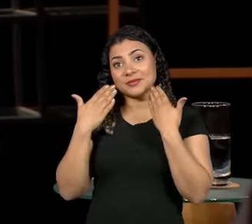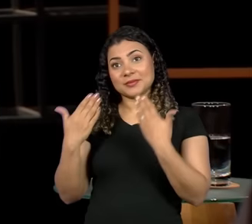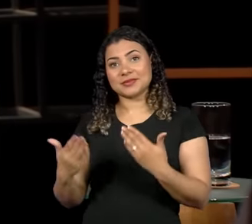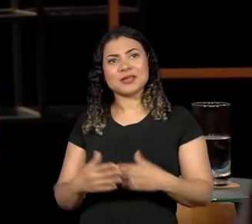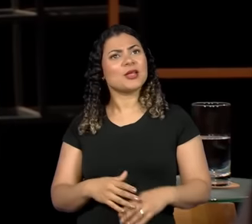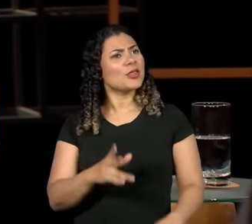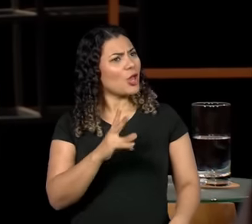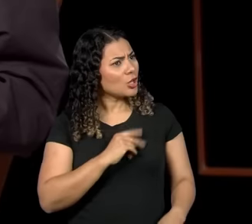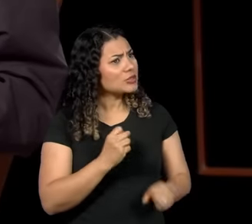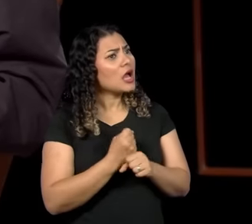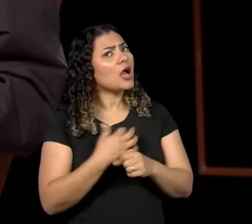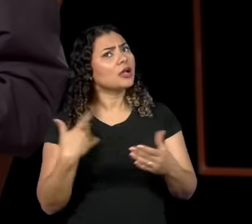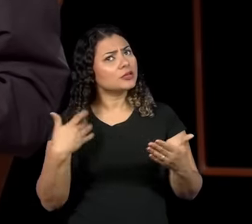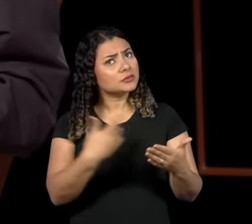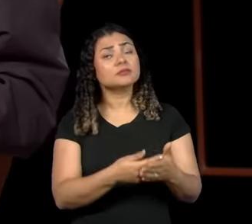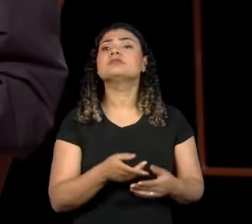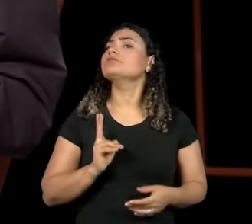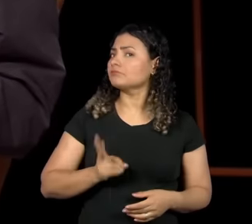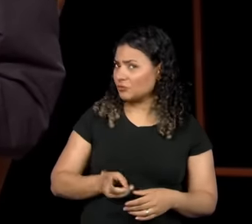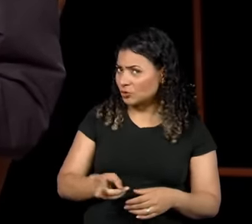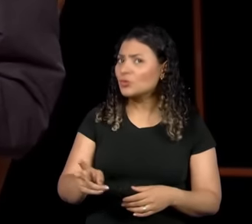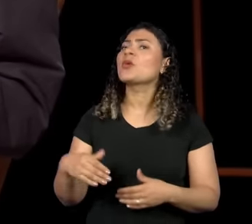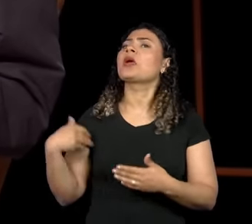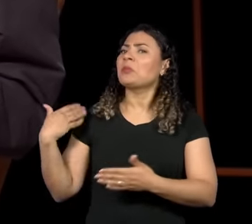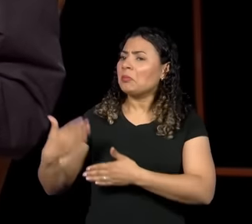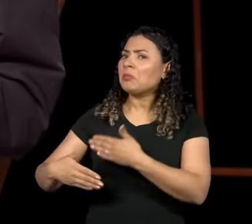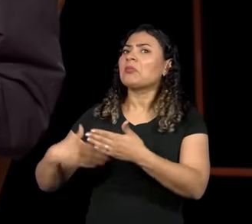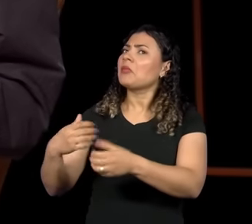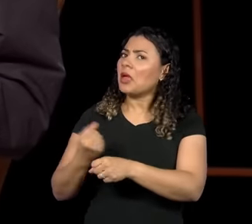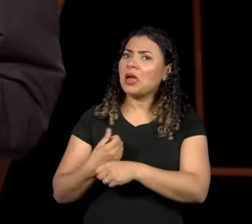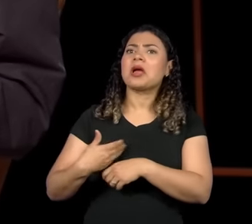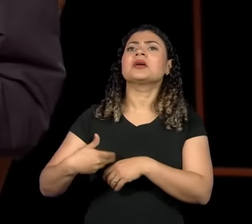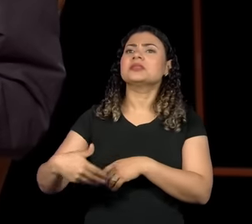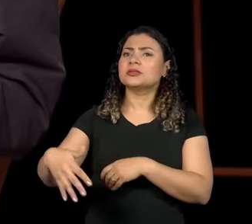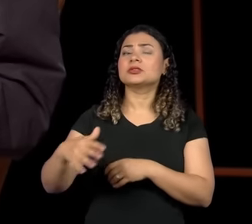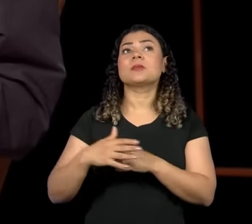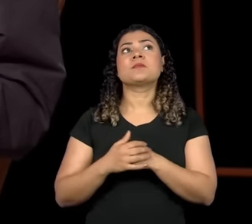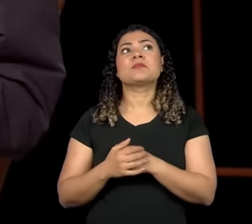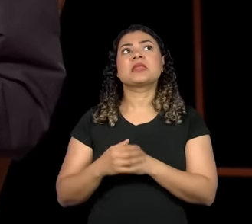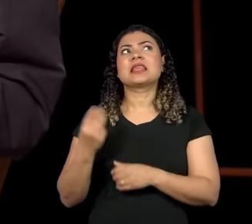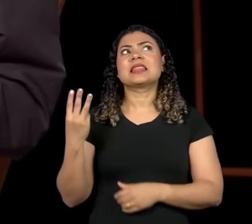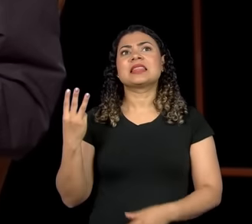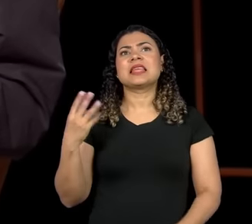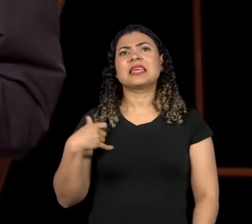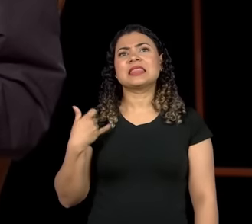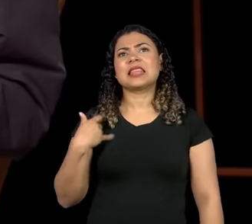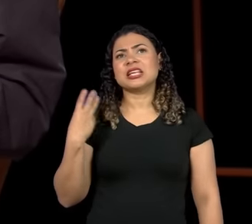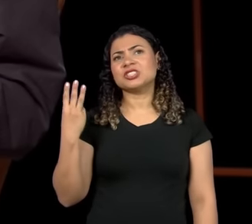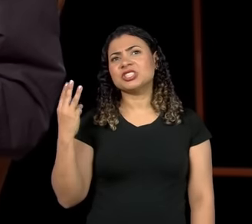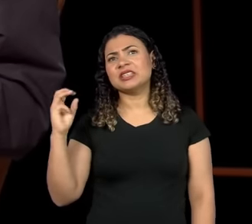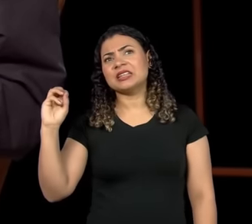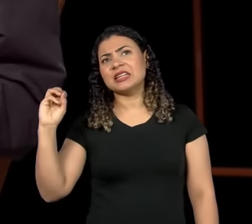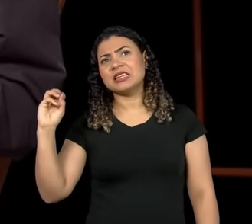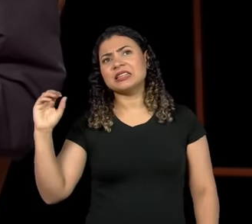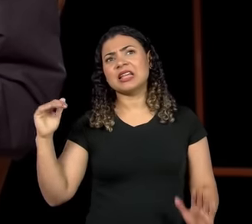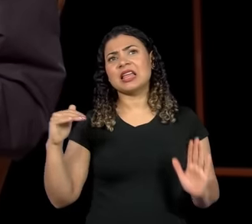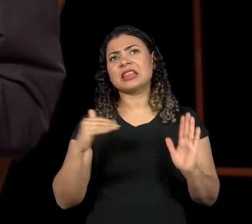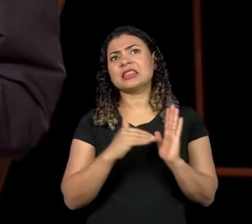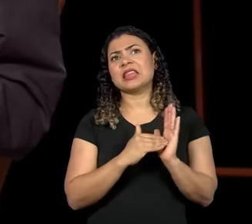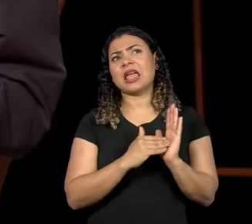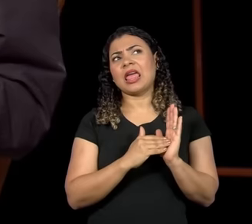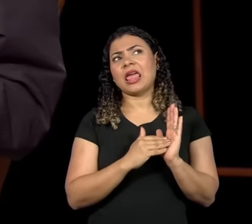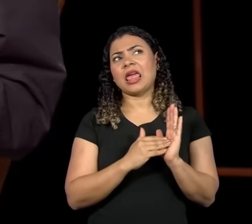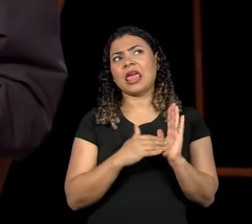durante muito tempo, né? Fiz. Aí eu fiz isso dos 30 anos até